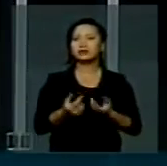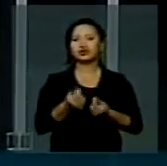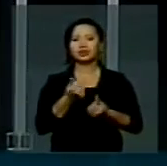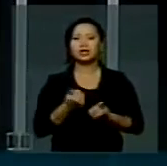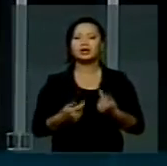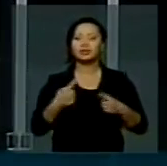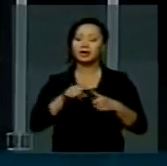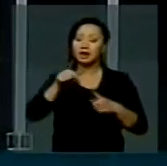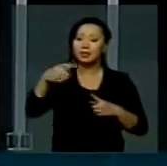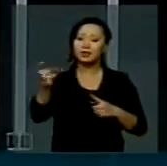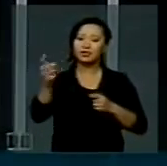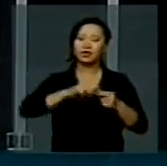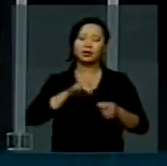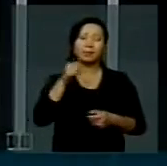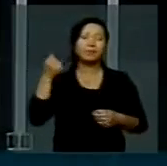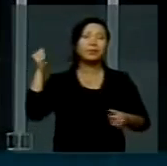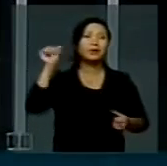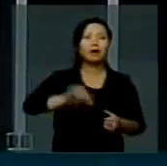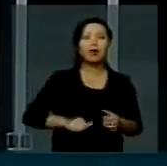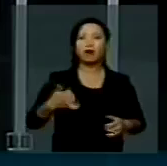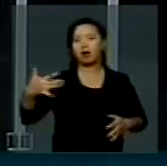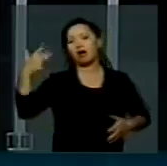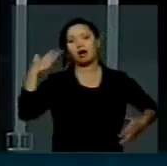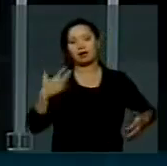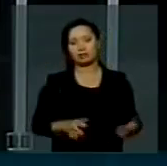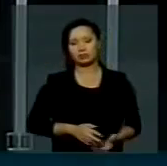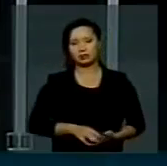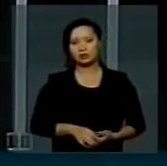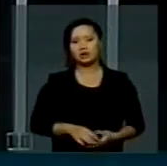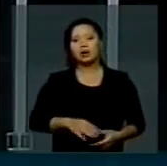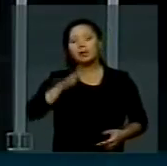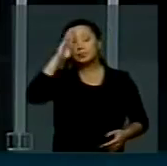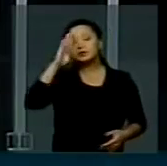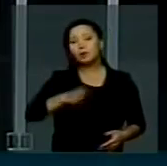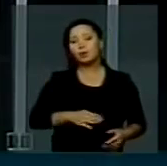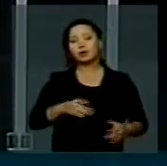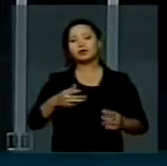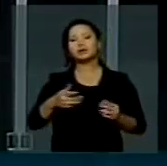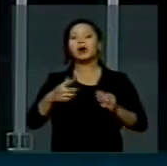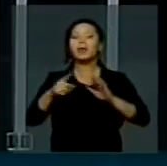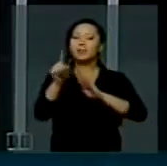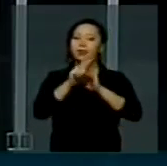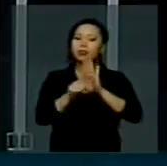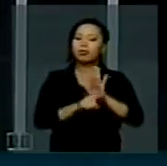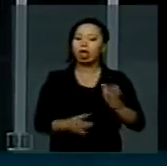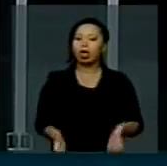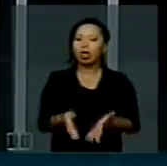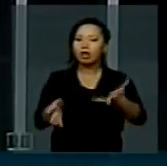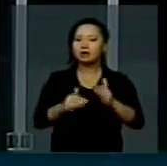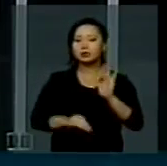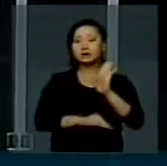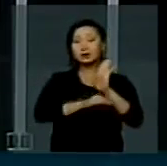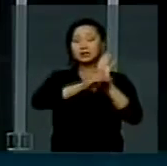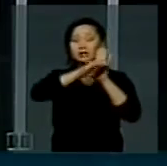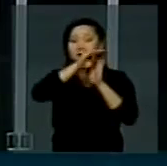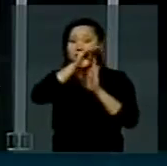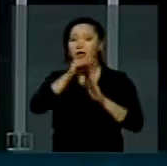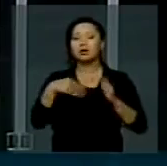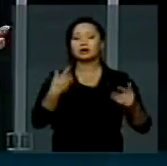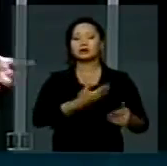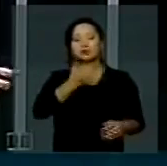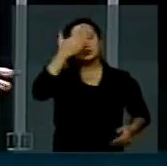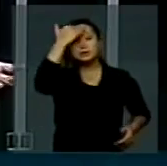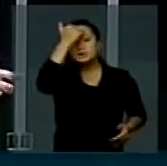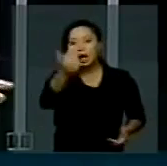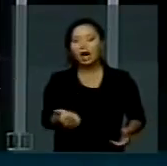continuidade às obras estruturantes do país, principalmente a dos programas de aceleração do crescimento. Nós não podemos negar a importância que